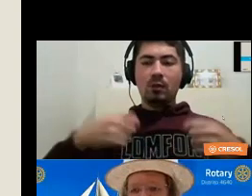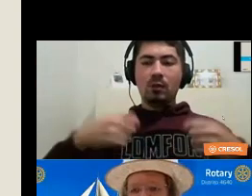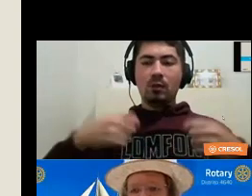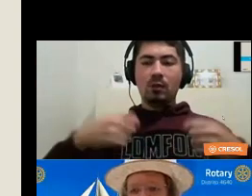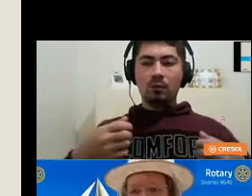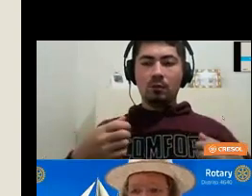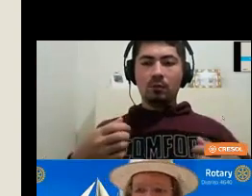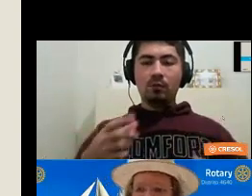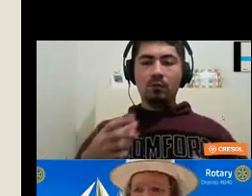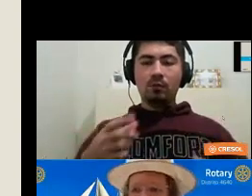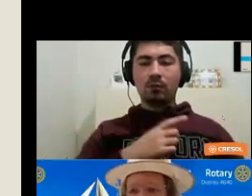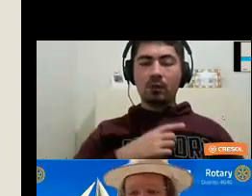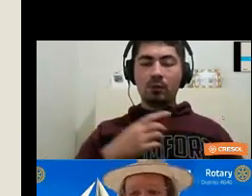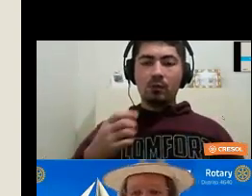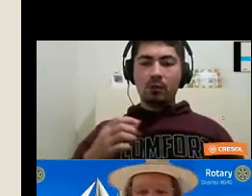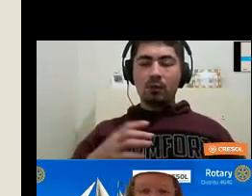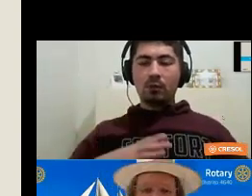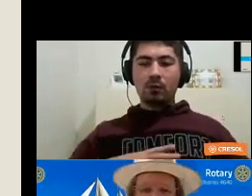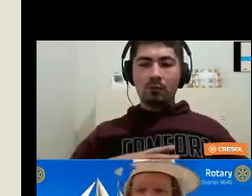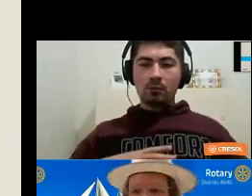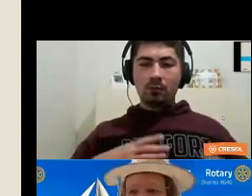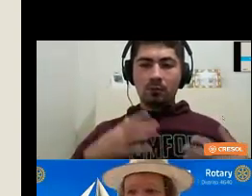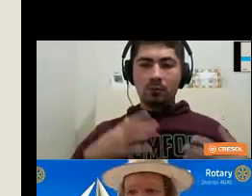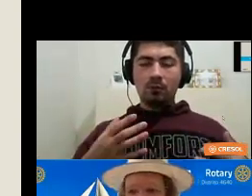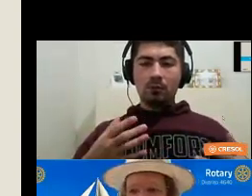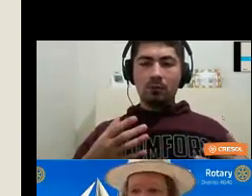ir atrás de empresa cidadã, de clube cidadã,